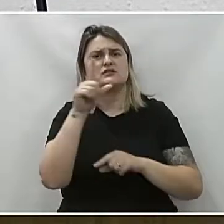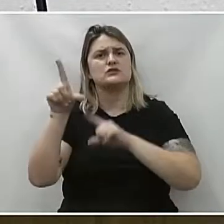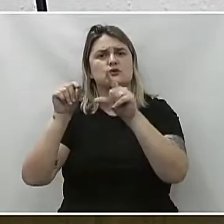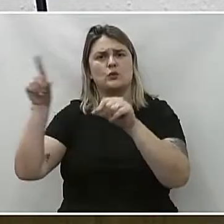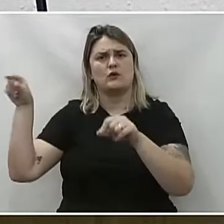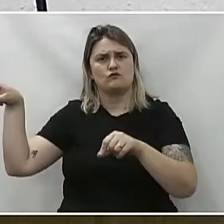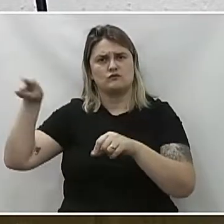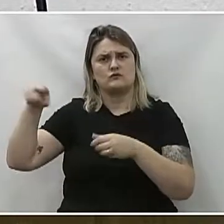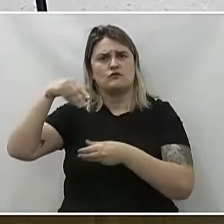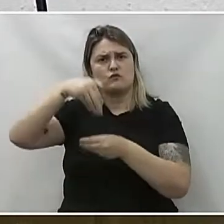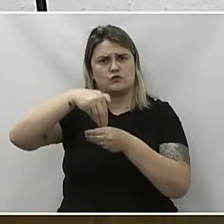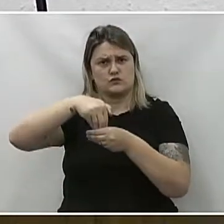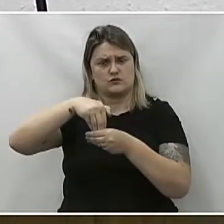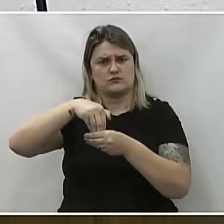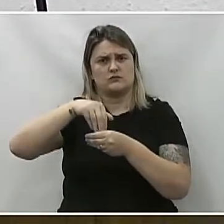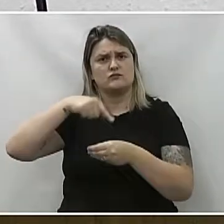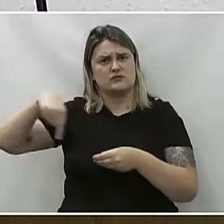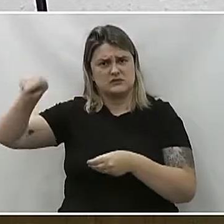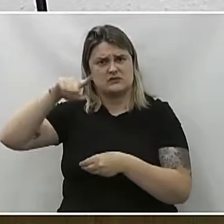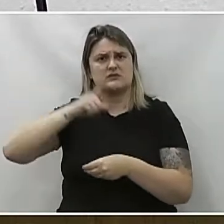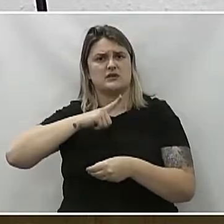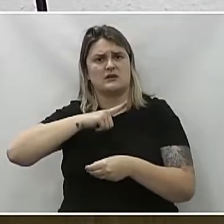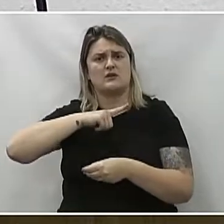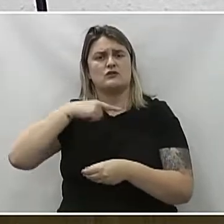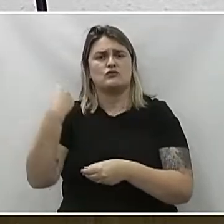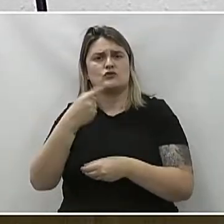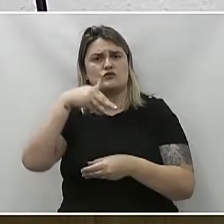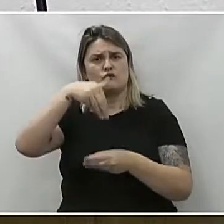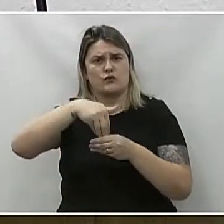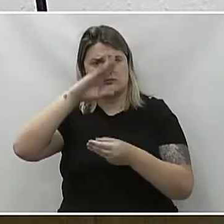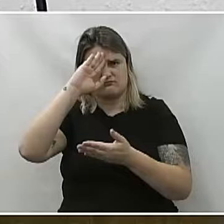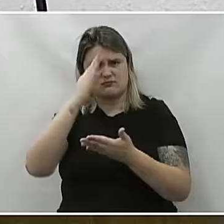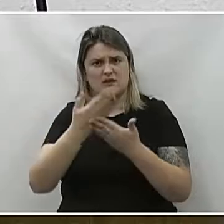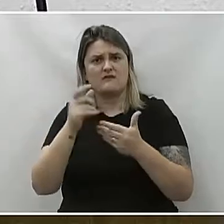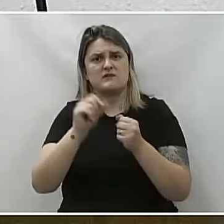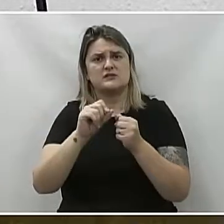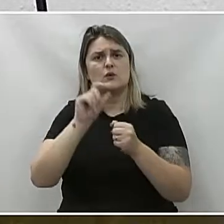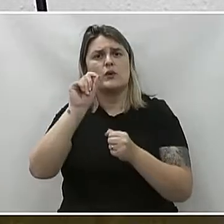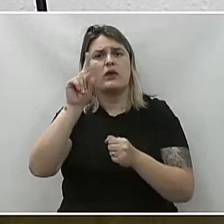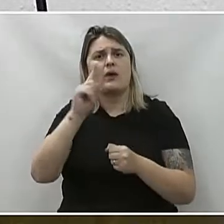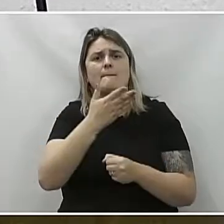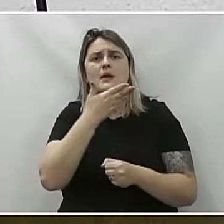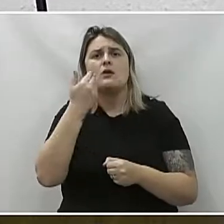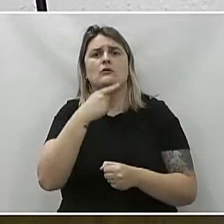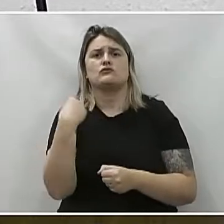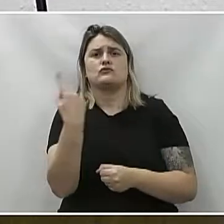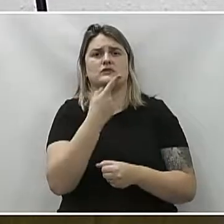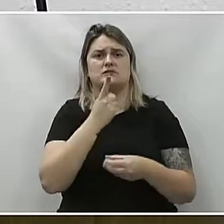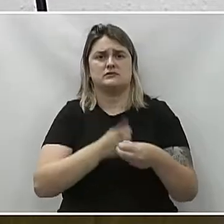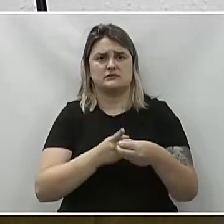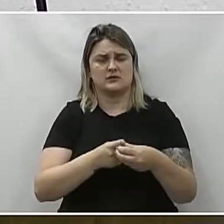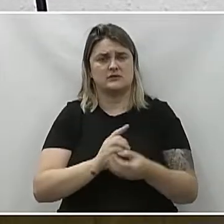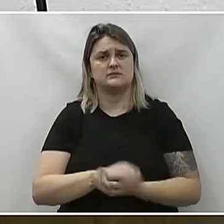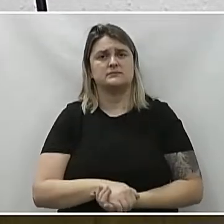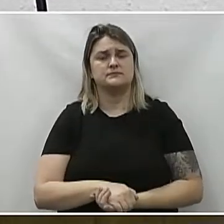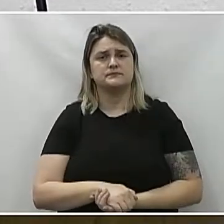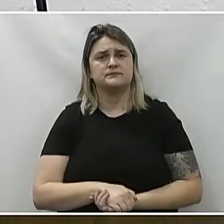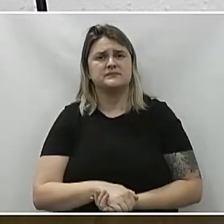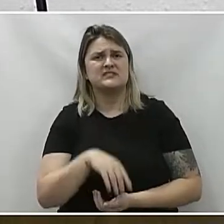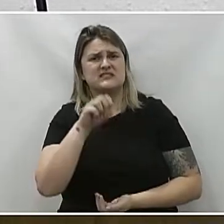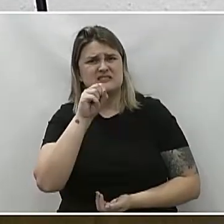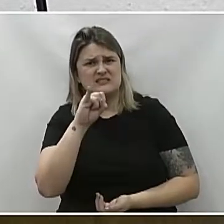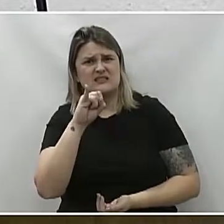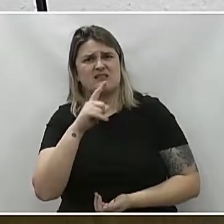vocês aqui. Vocês têm o nosso voto de confiança para fazer o melhor pelo município. Então, se